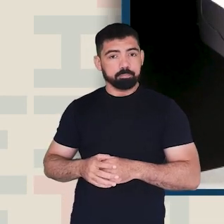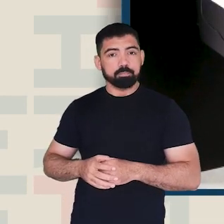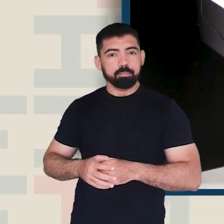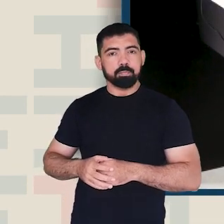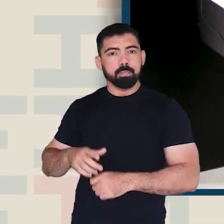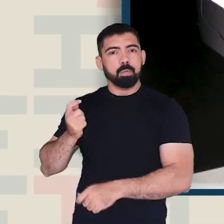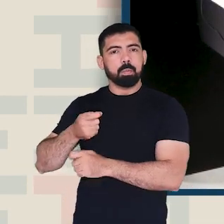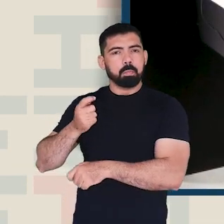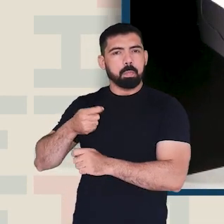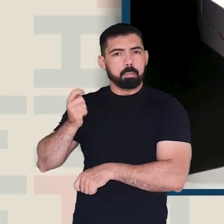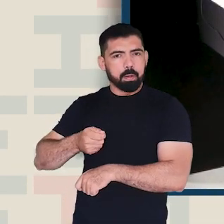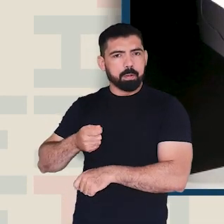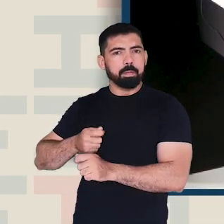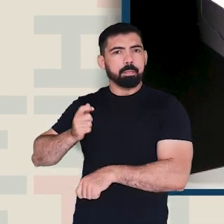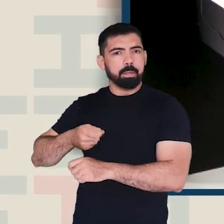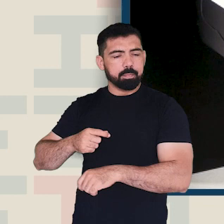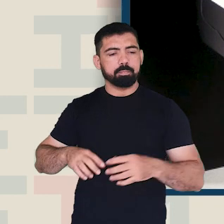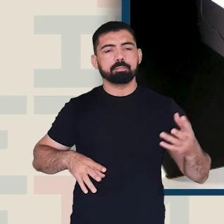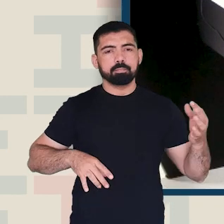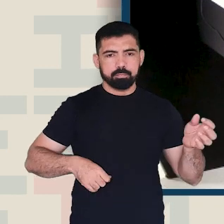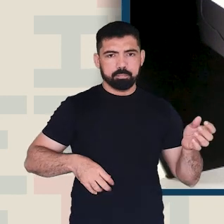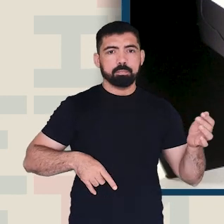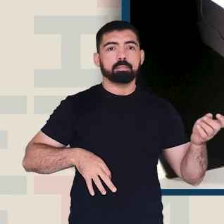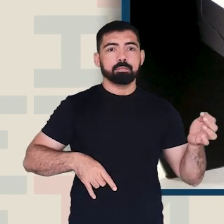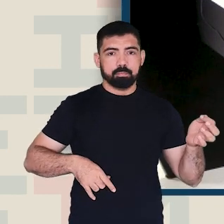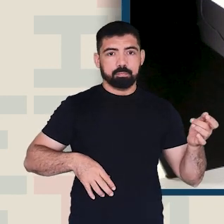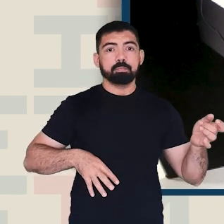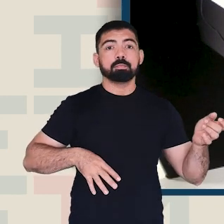imagina a bateria tocando isso aqui e o baixo fica,